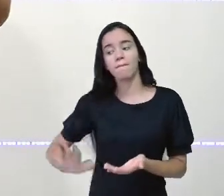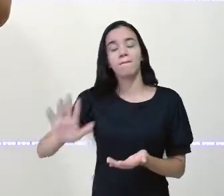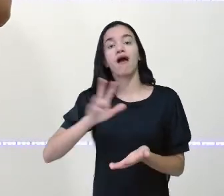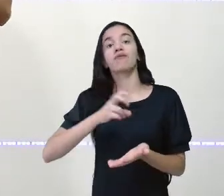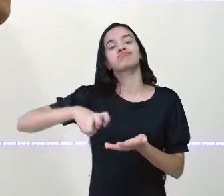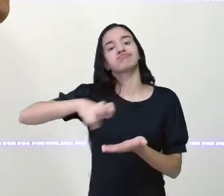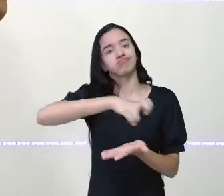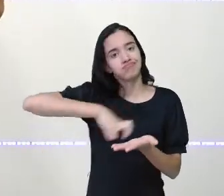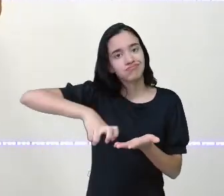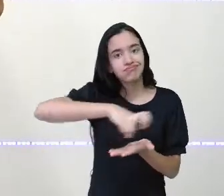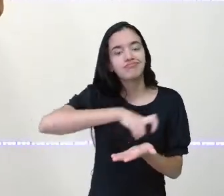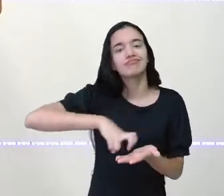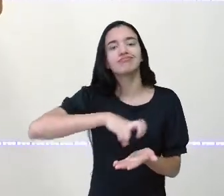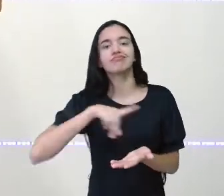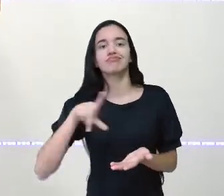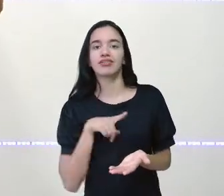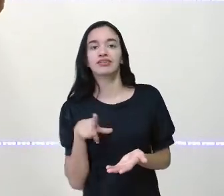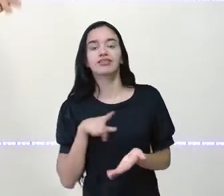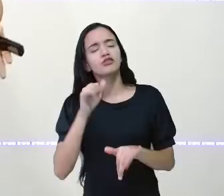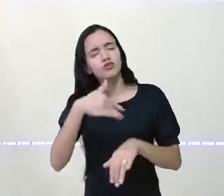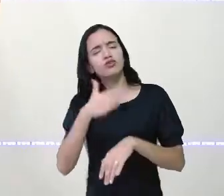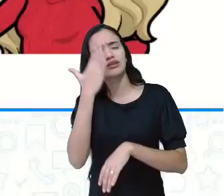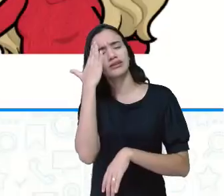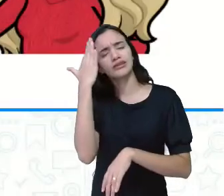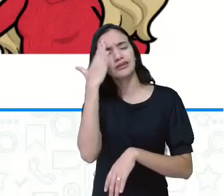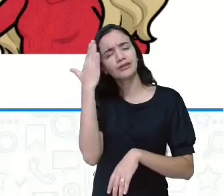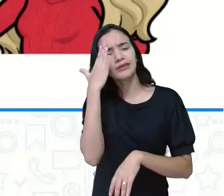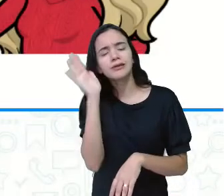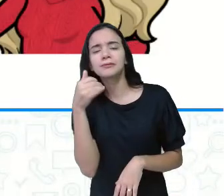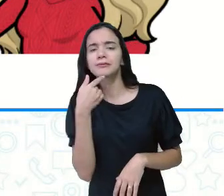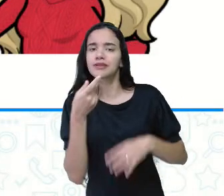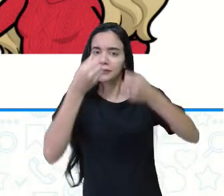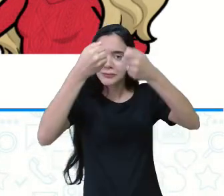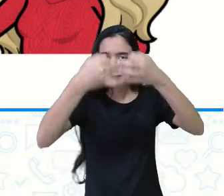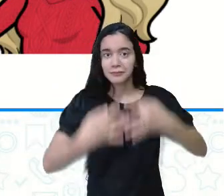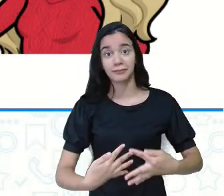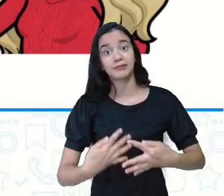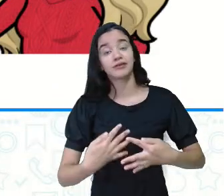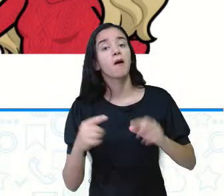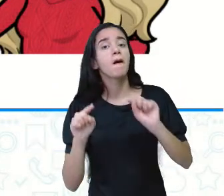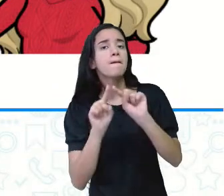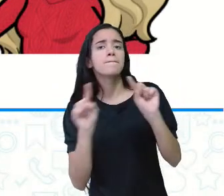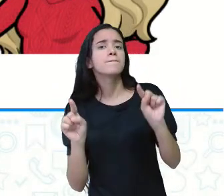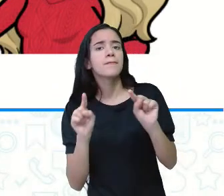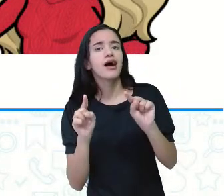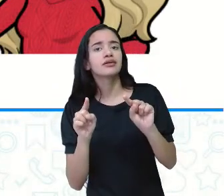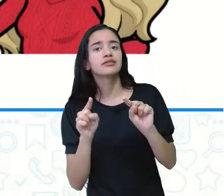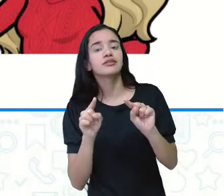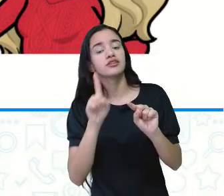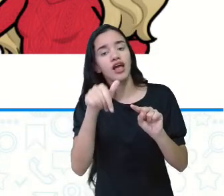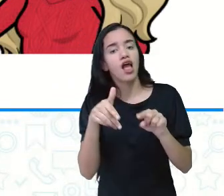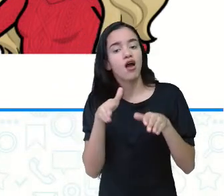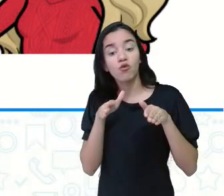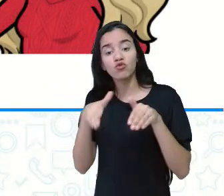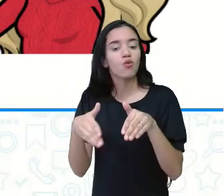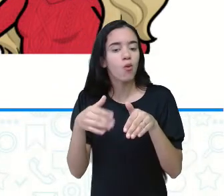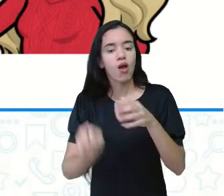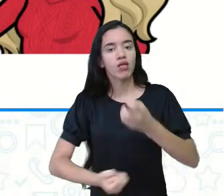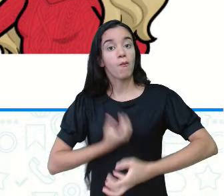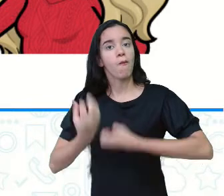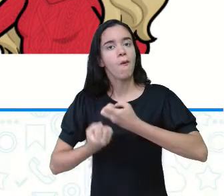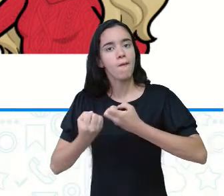tem a sequência de imagens e você entende o que ele está sendo dito, não é? Mas, exclusivamente nesse